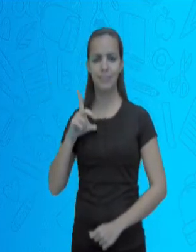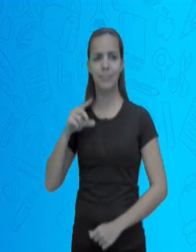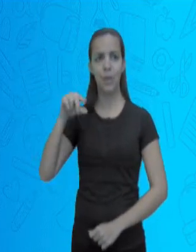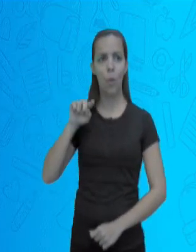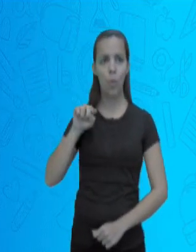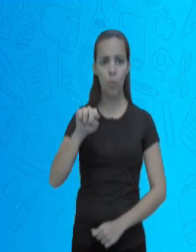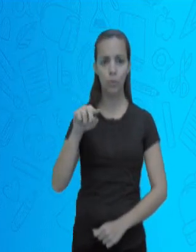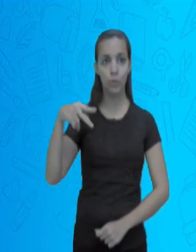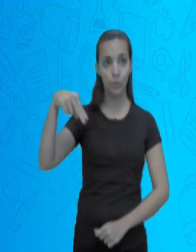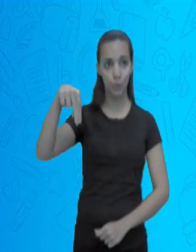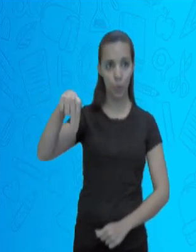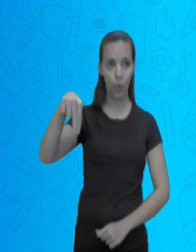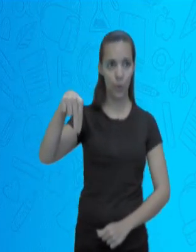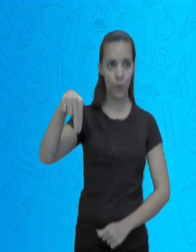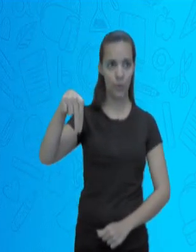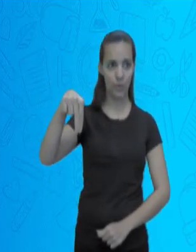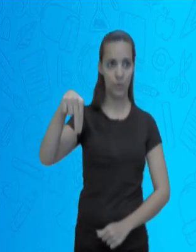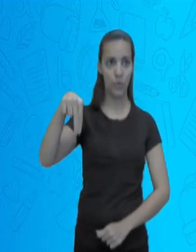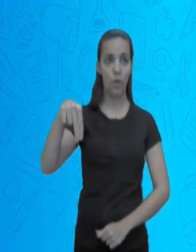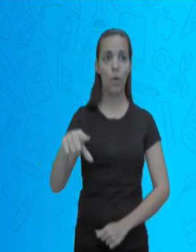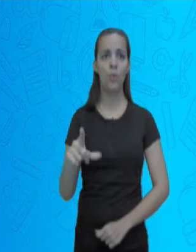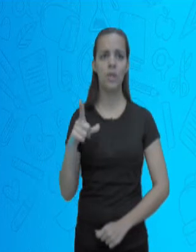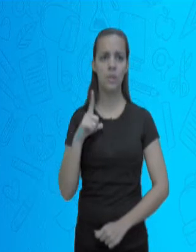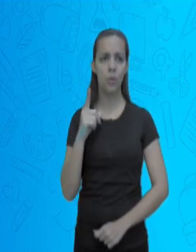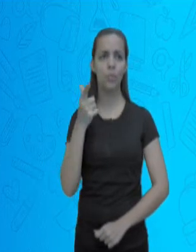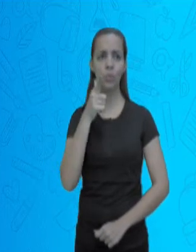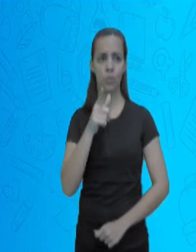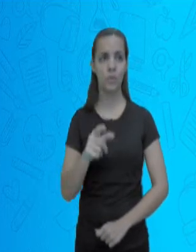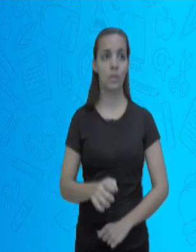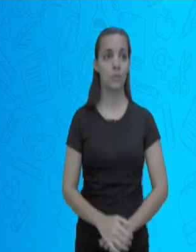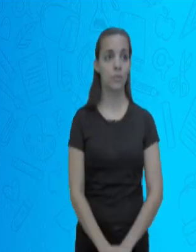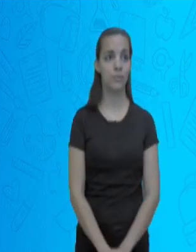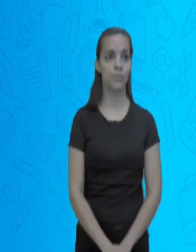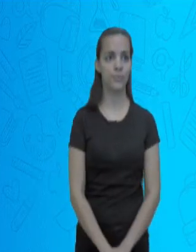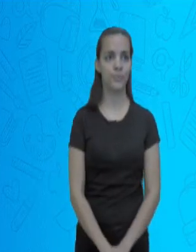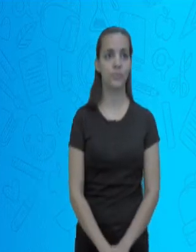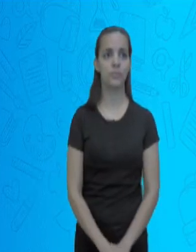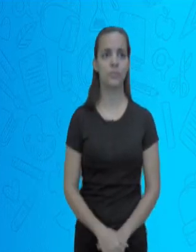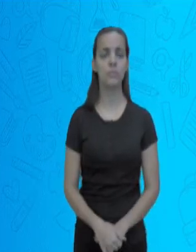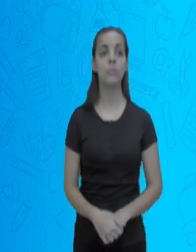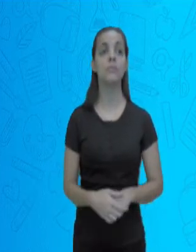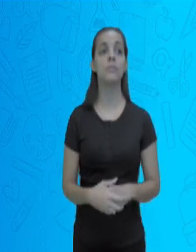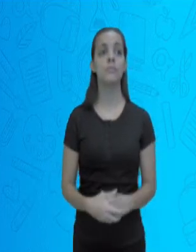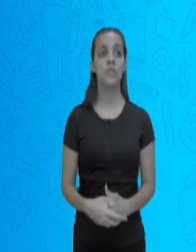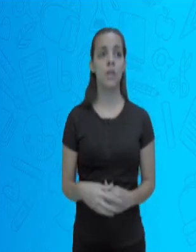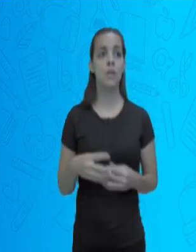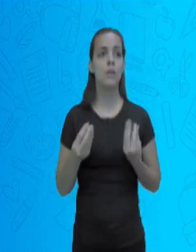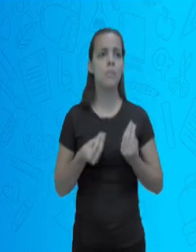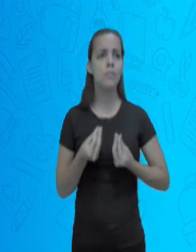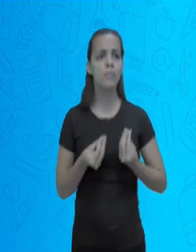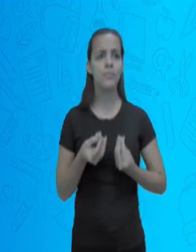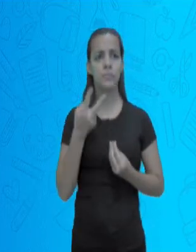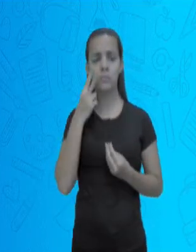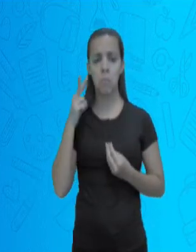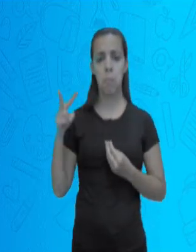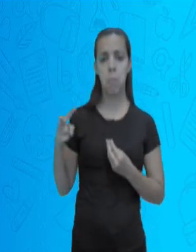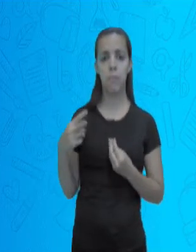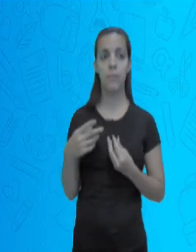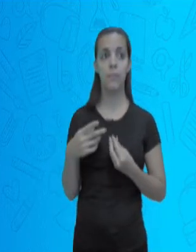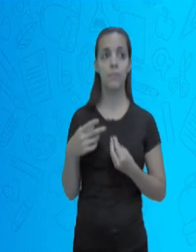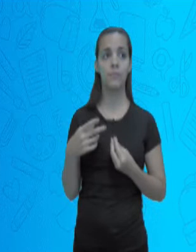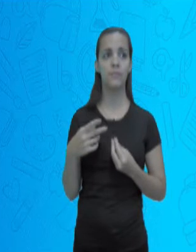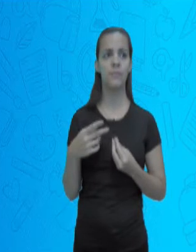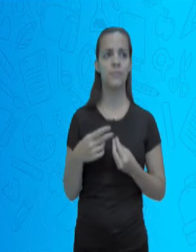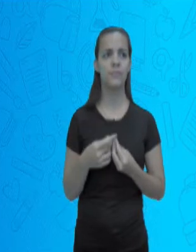N. Então, eles são consecutivos, pois tem um ponto em comum, que é a extremidade, né, de cada segmento,